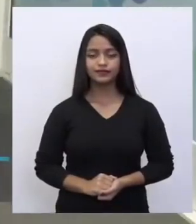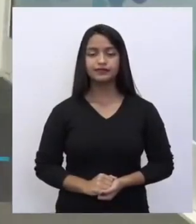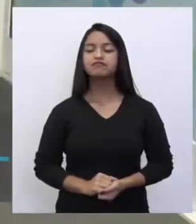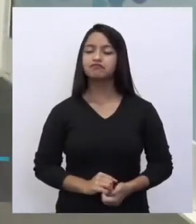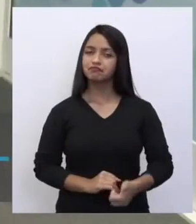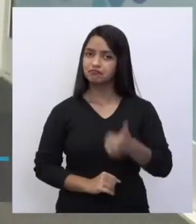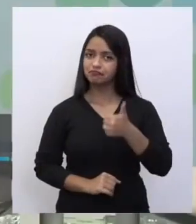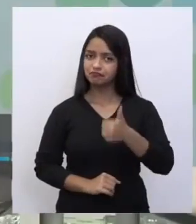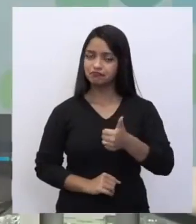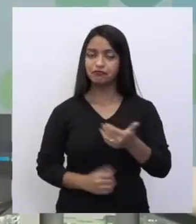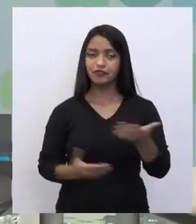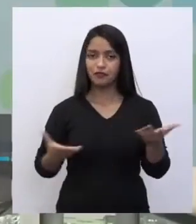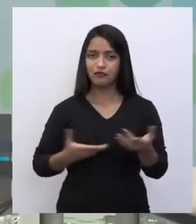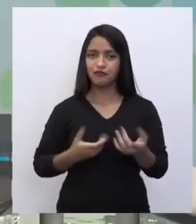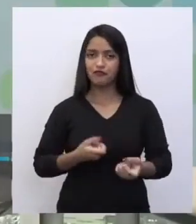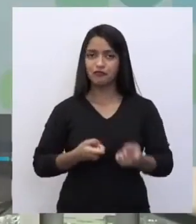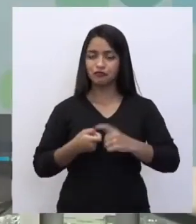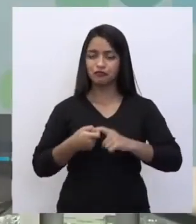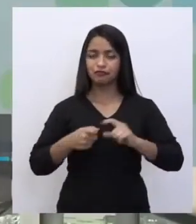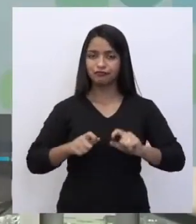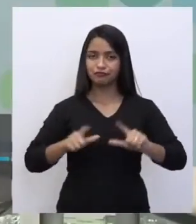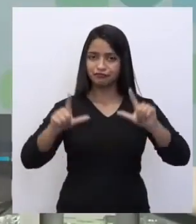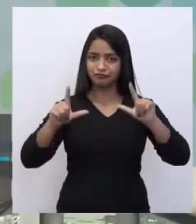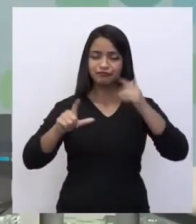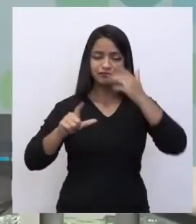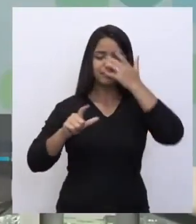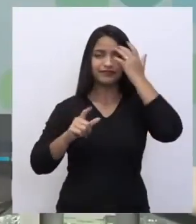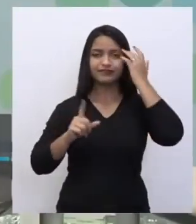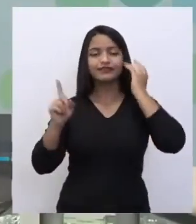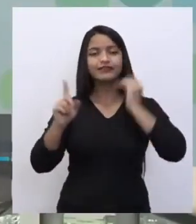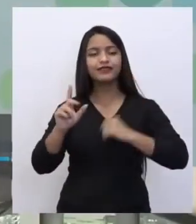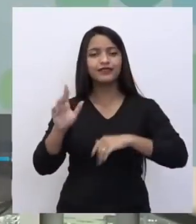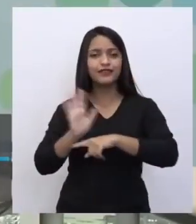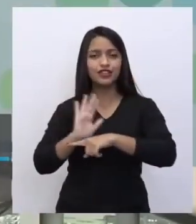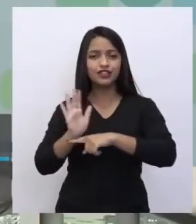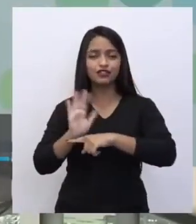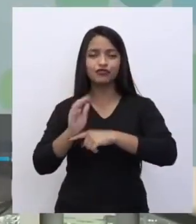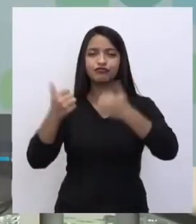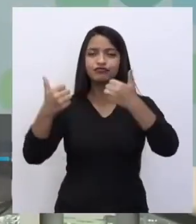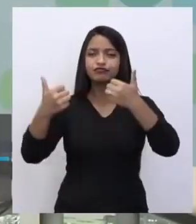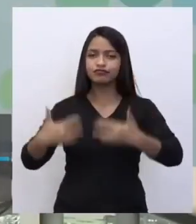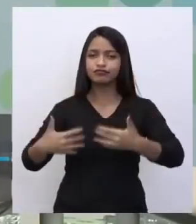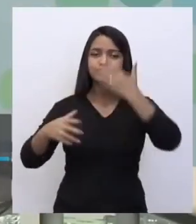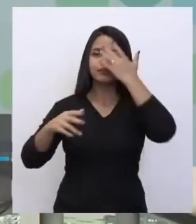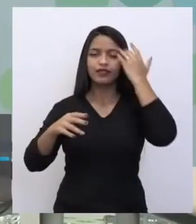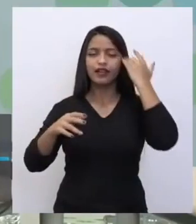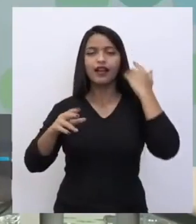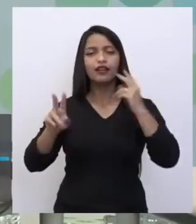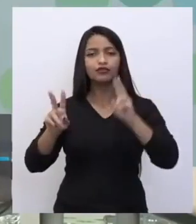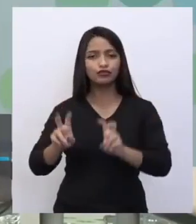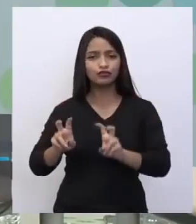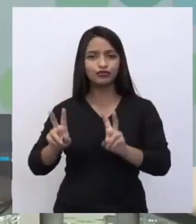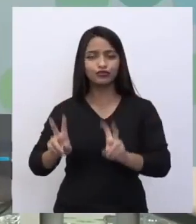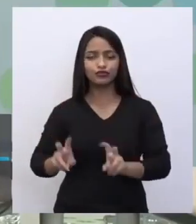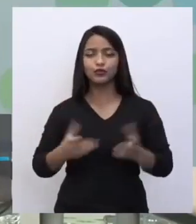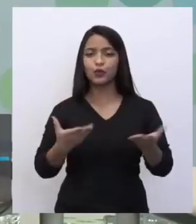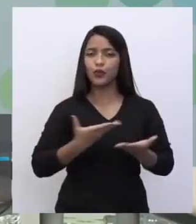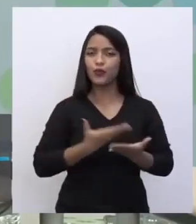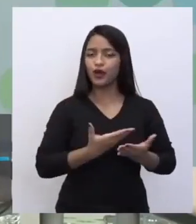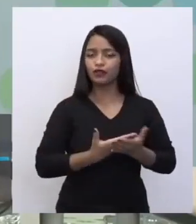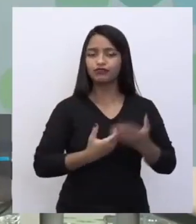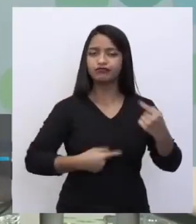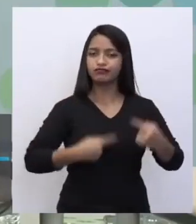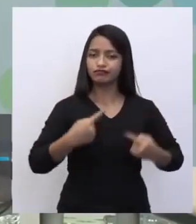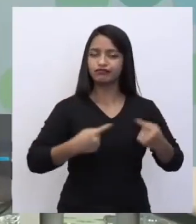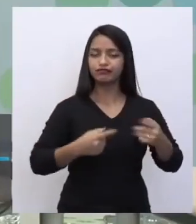Muito bem, estamos de volta, né? Ele é um vídeo que contempla aí alguns dos assuntos já discutidos aqui na aula e para